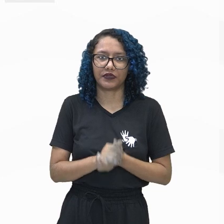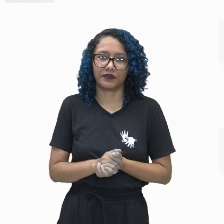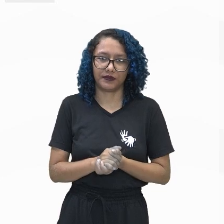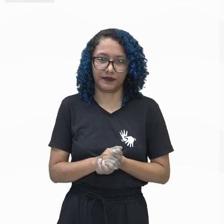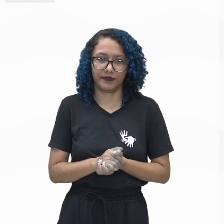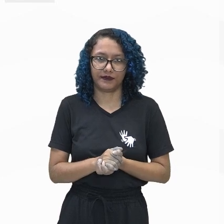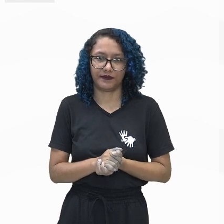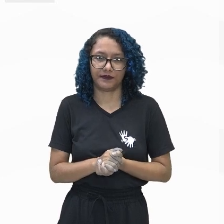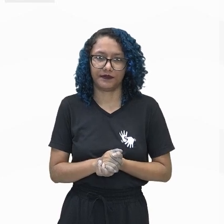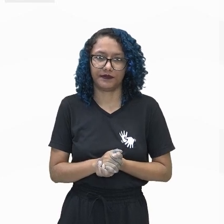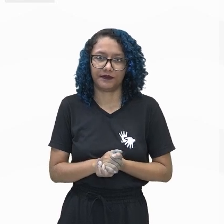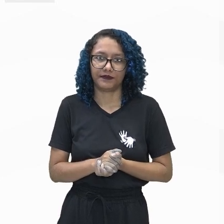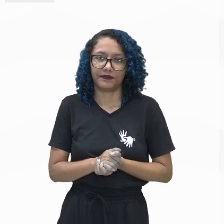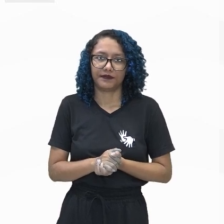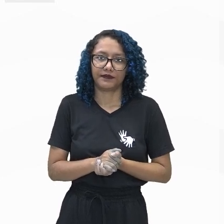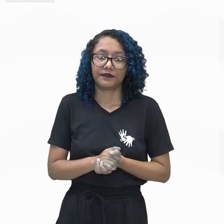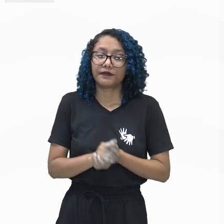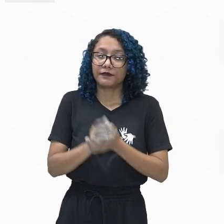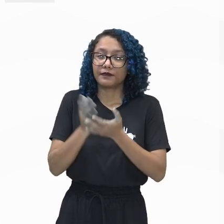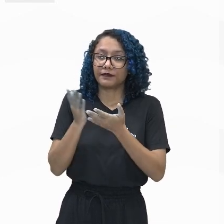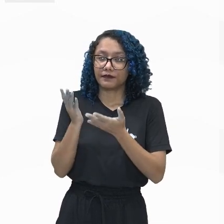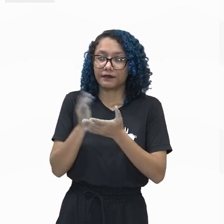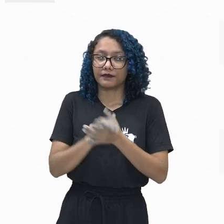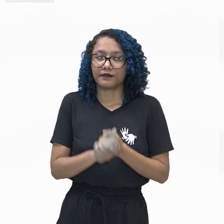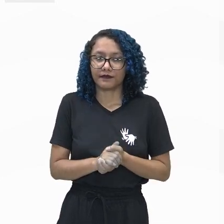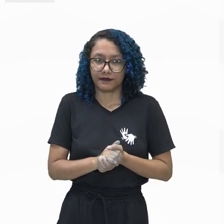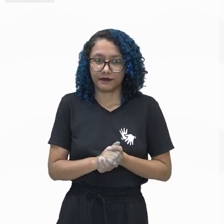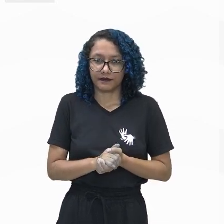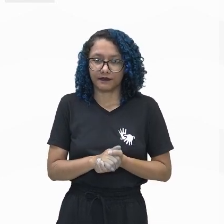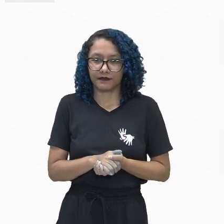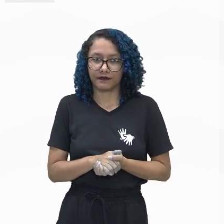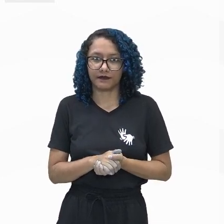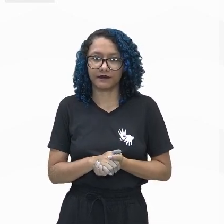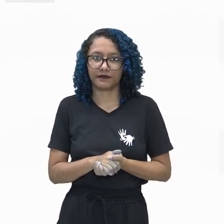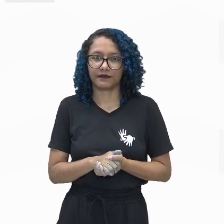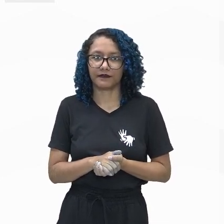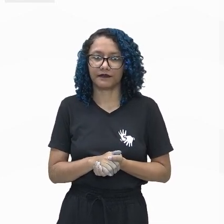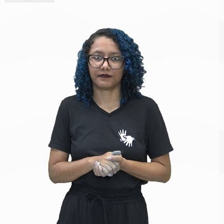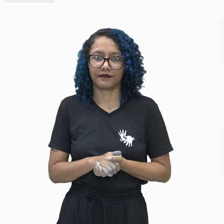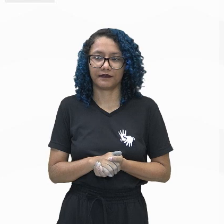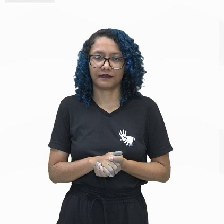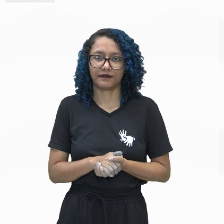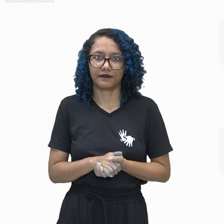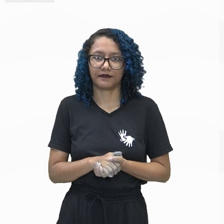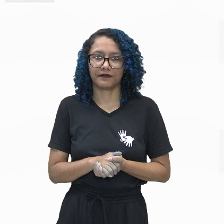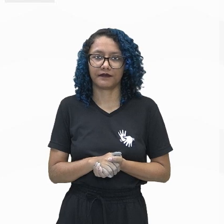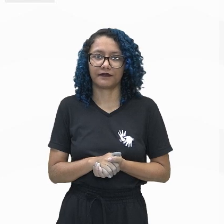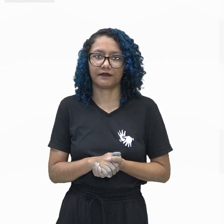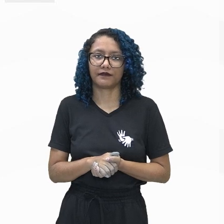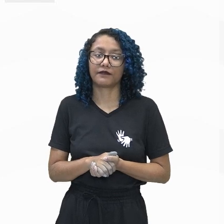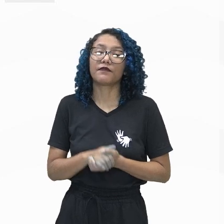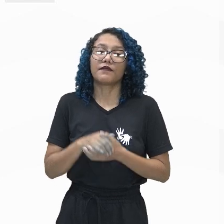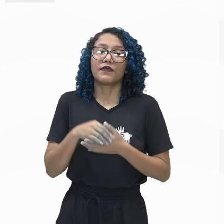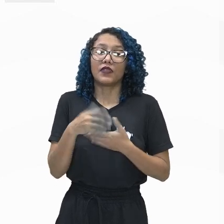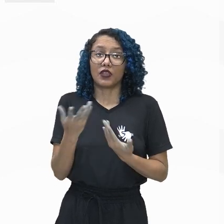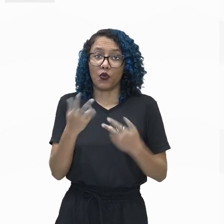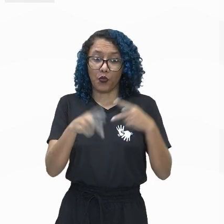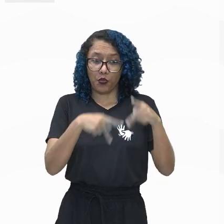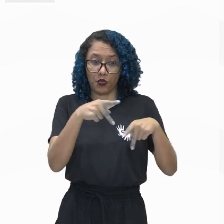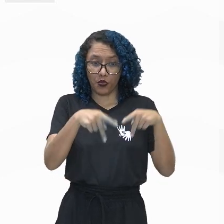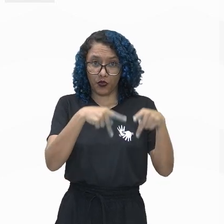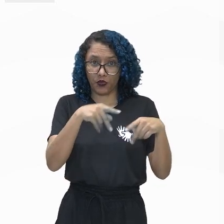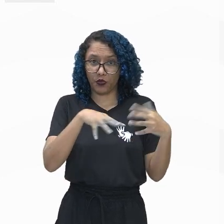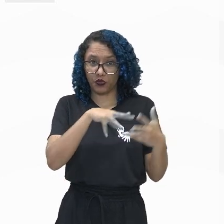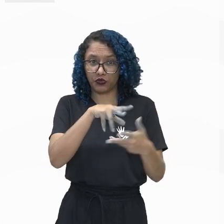consegue ver aí nessa pequena informação que a população mundial, claro, quando foi apresentada